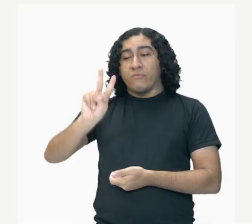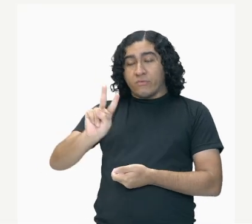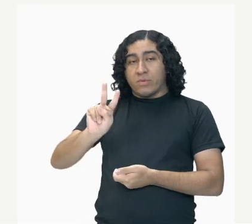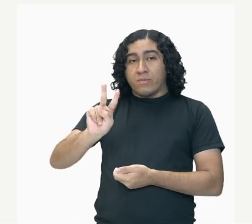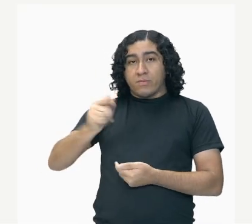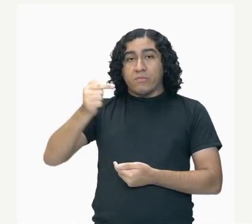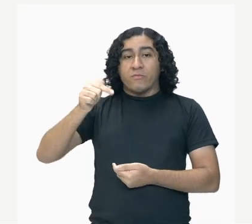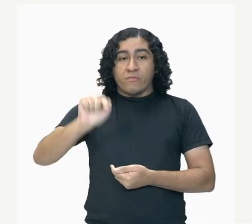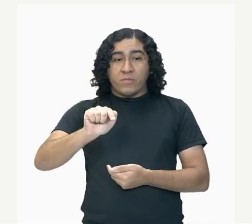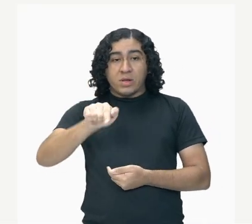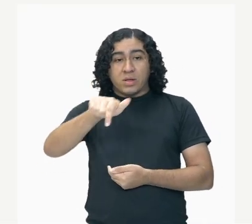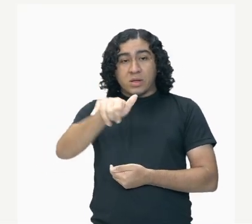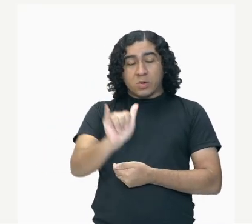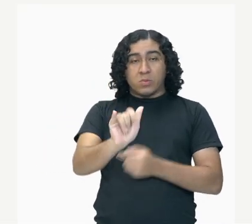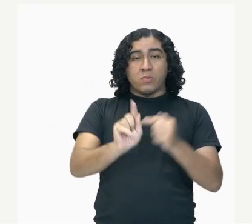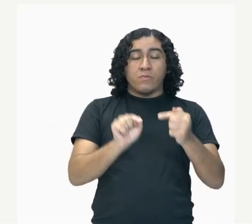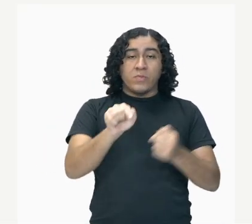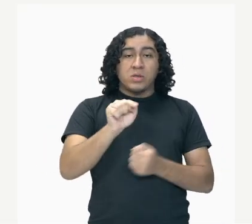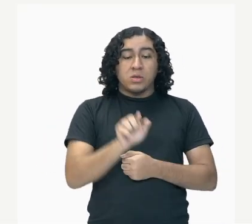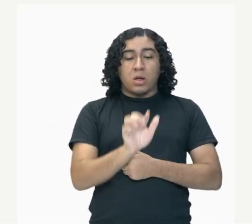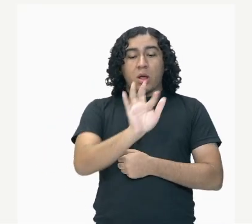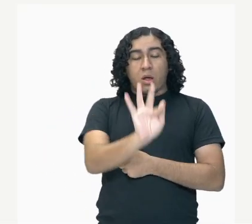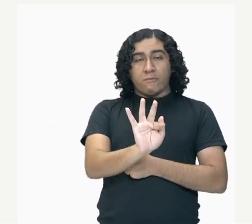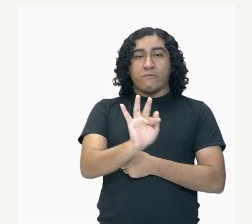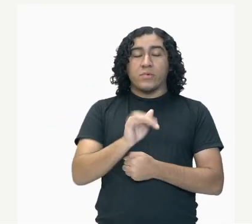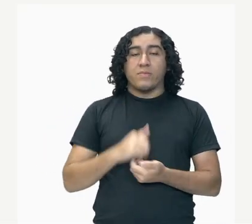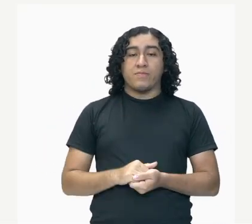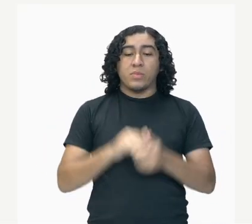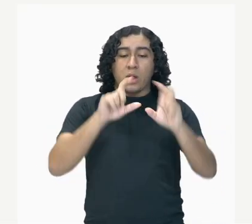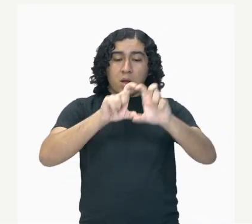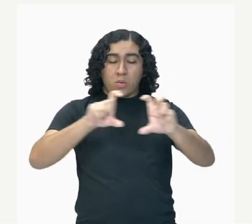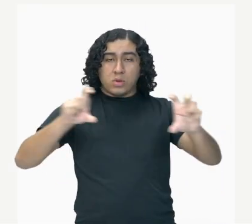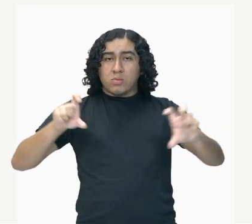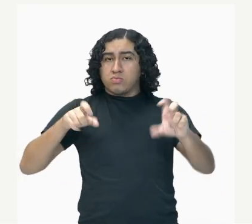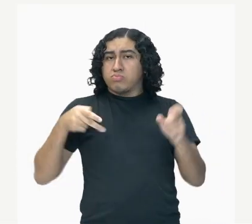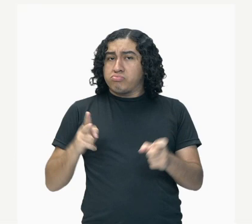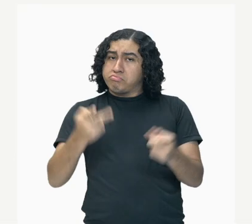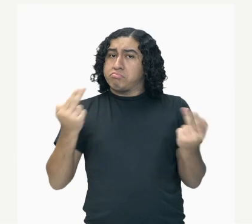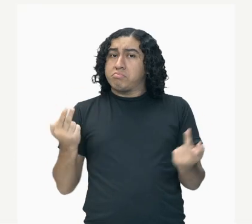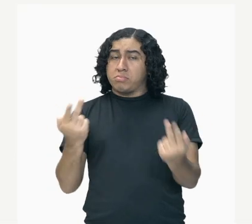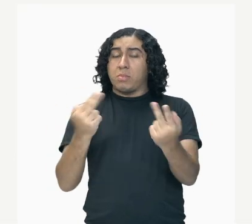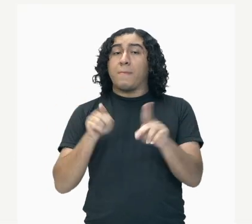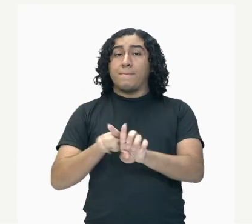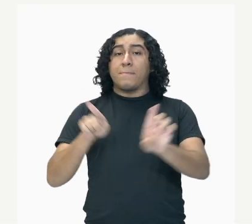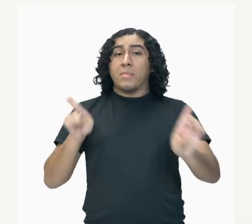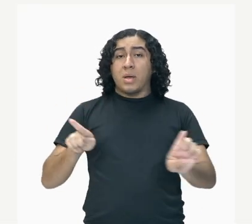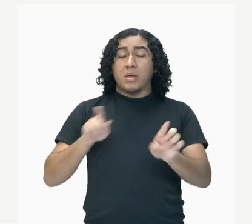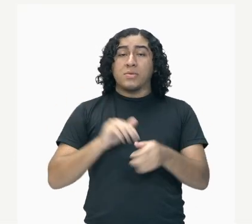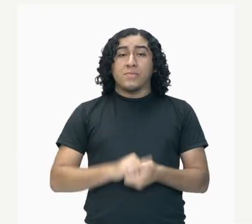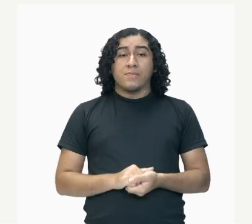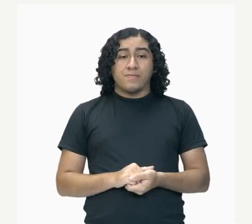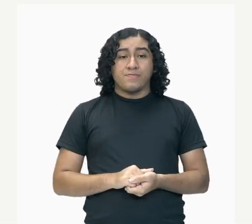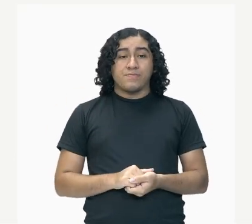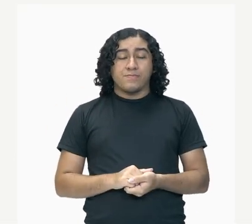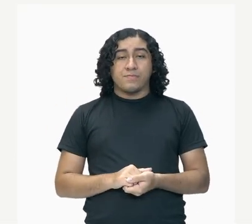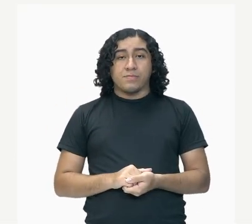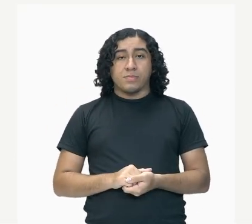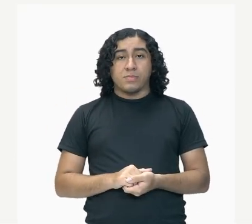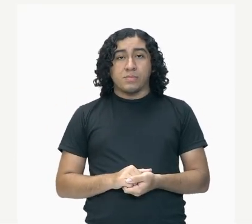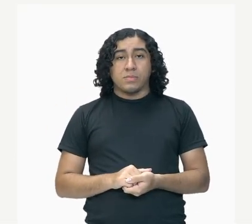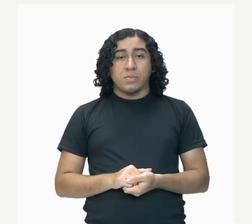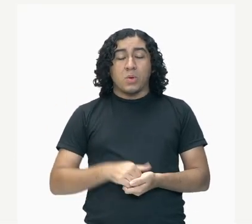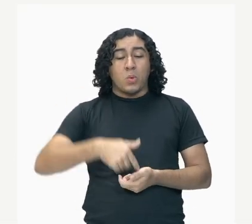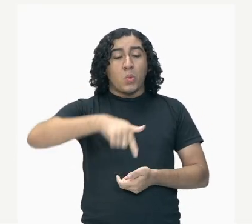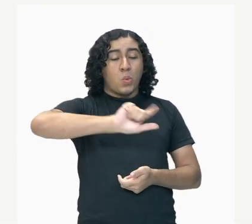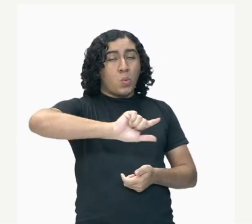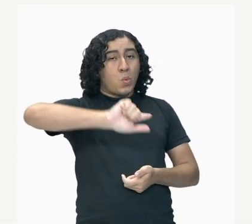frequência certo essa equação aqui ela não deixa de valer PR as cordas também só que como é um caso particular lá da